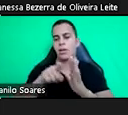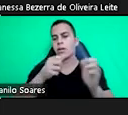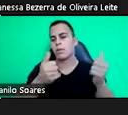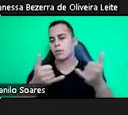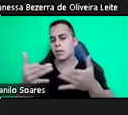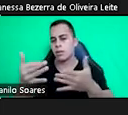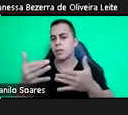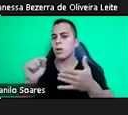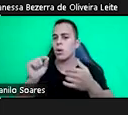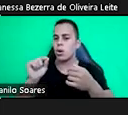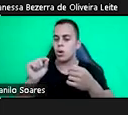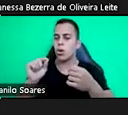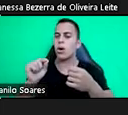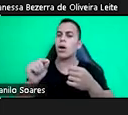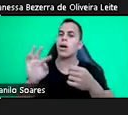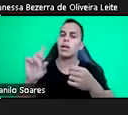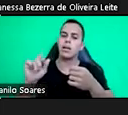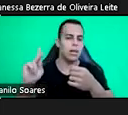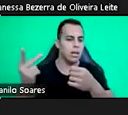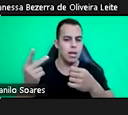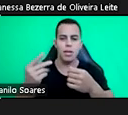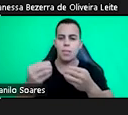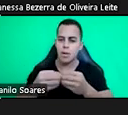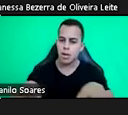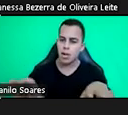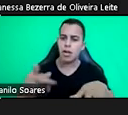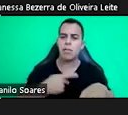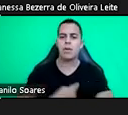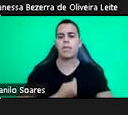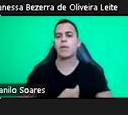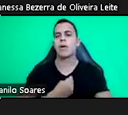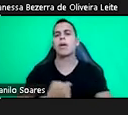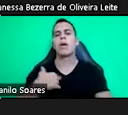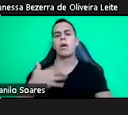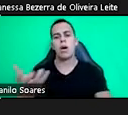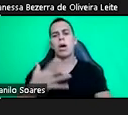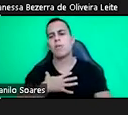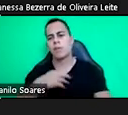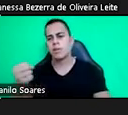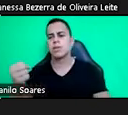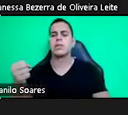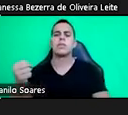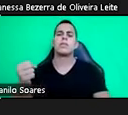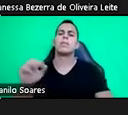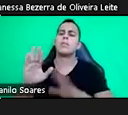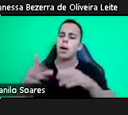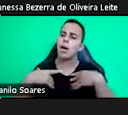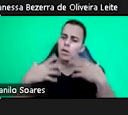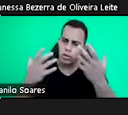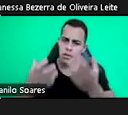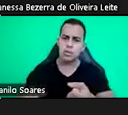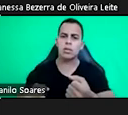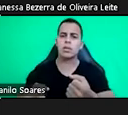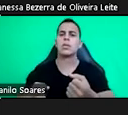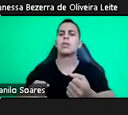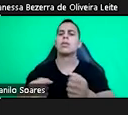TDAH destruiu toda a minha vida, pensei por várias vezes em cometer suicídio, estou totalmente disposto a participar da